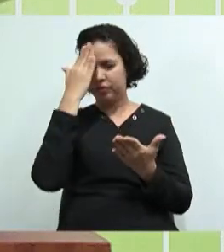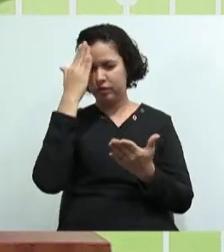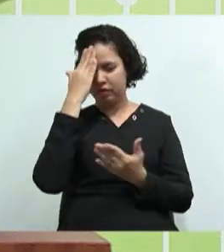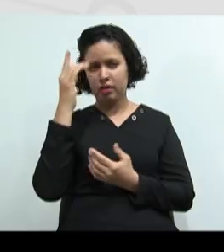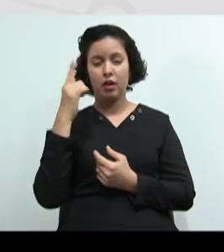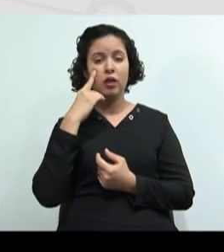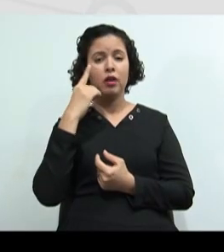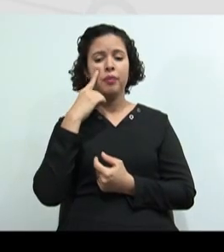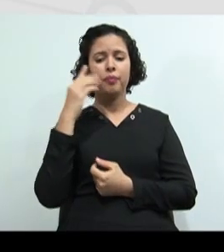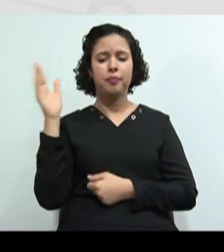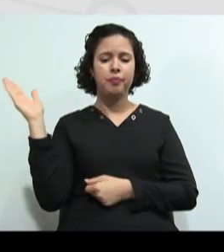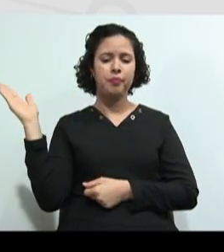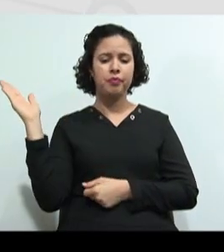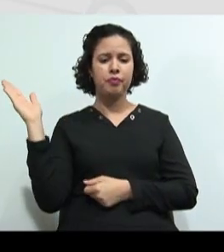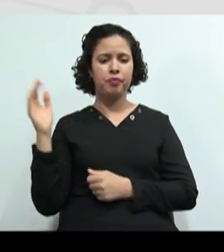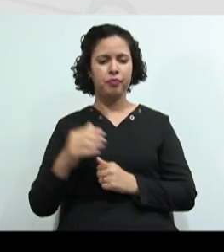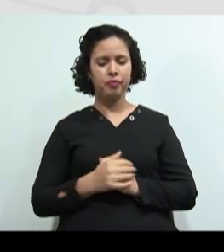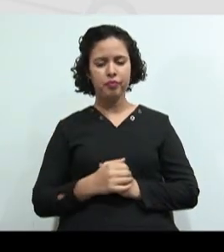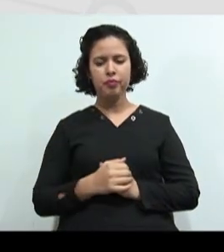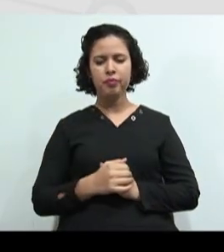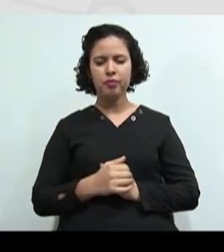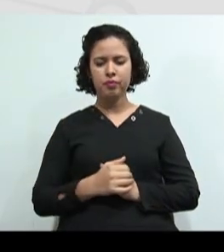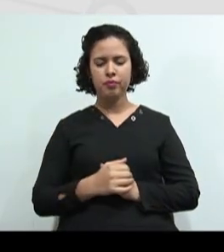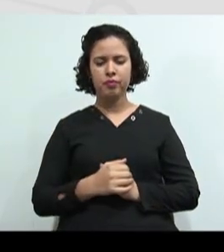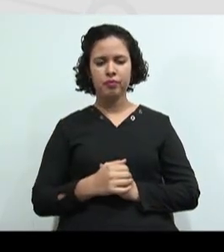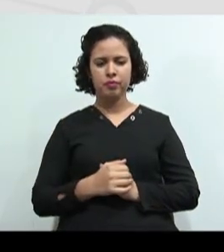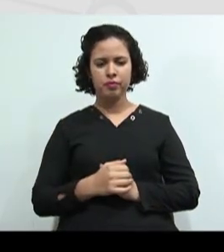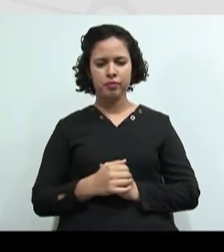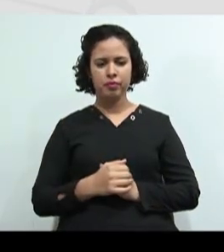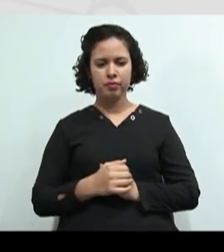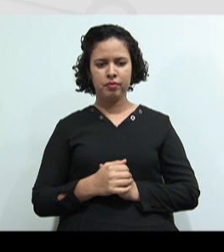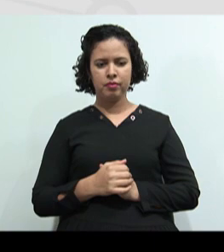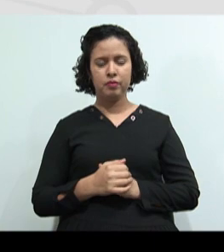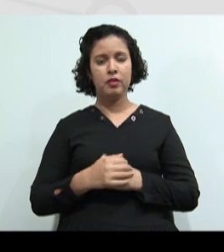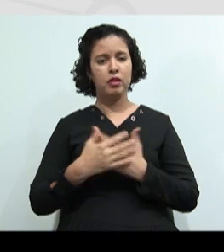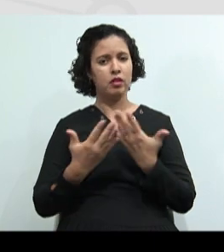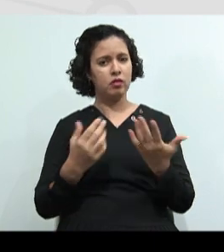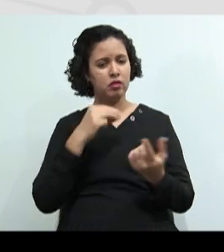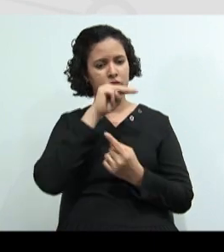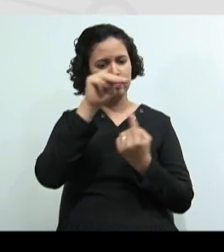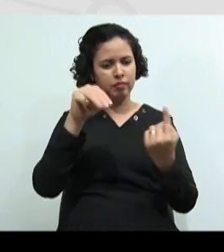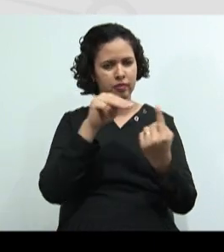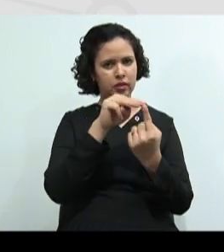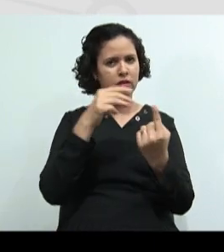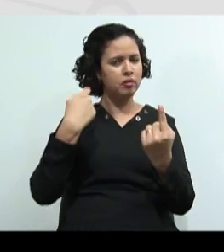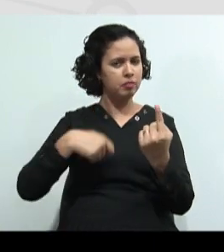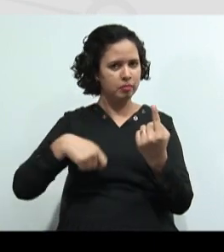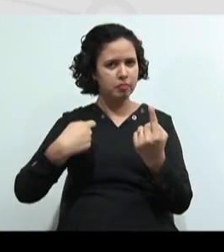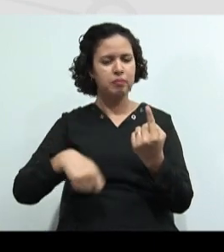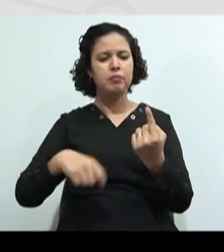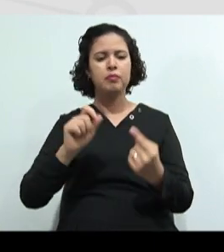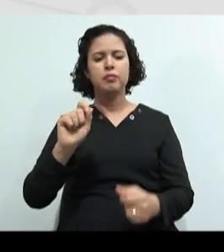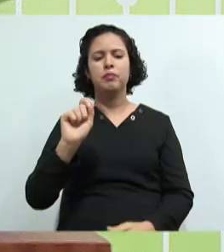vou te mostrar melhor. As metas, elas precisam ser SMART. Olha aqui para mim de novo.